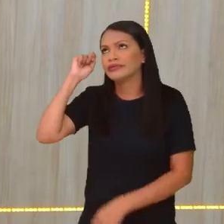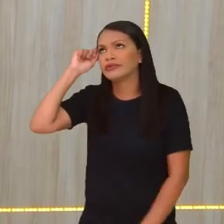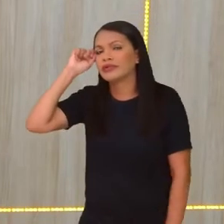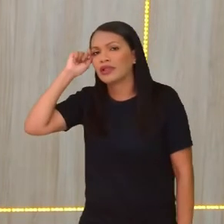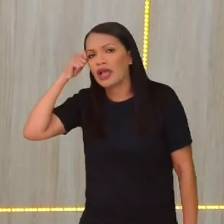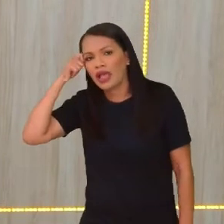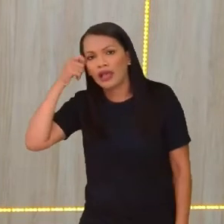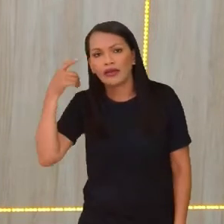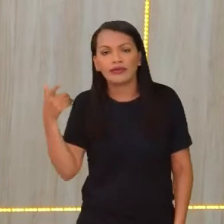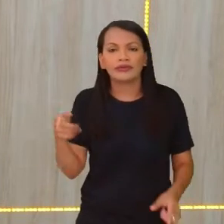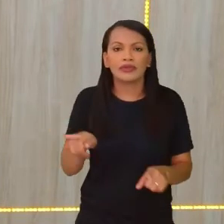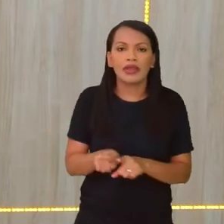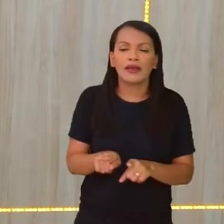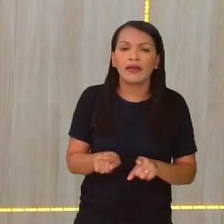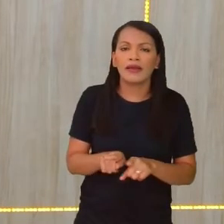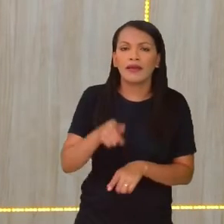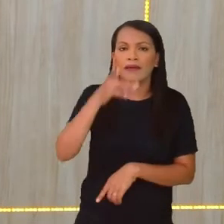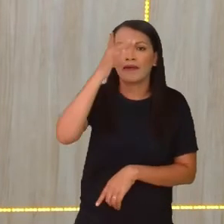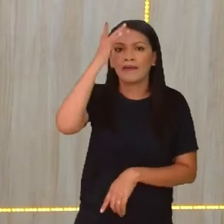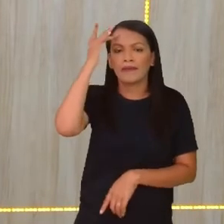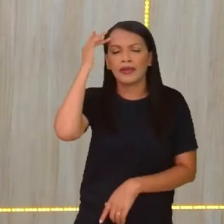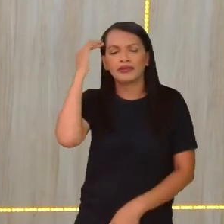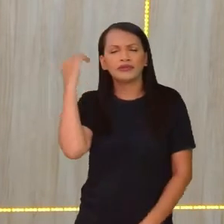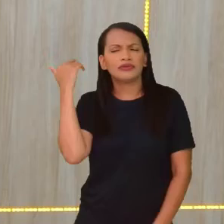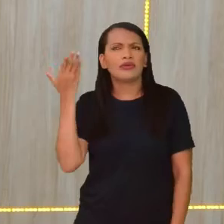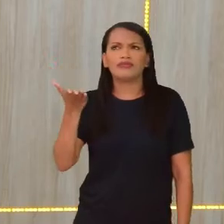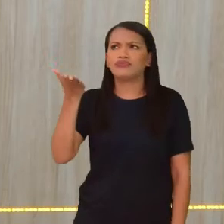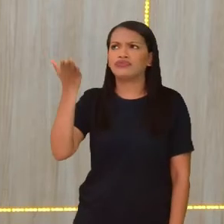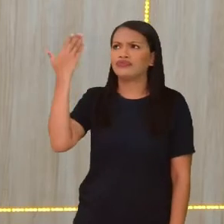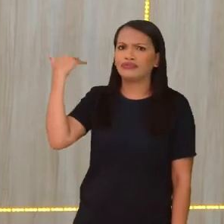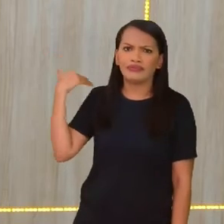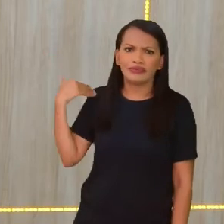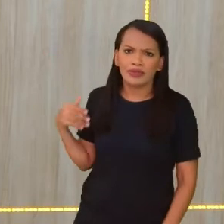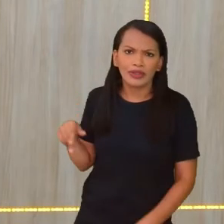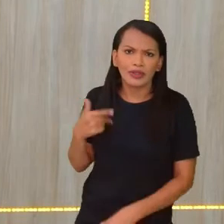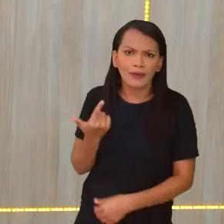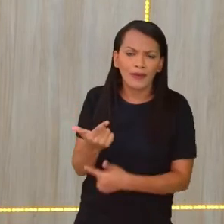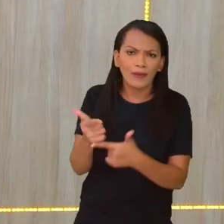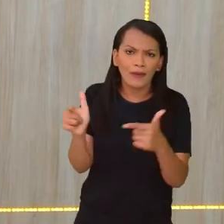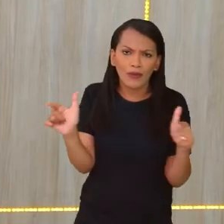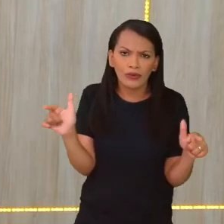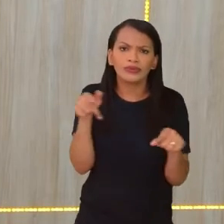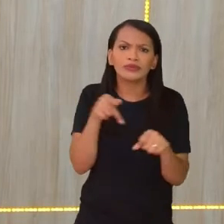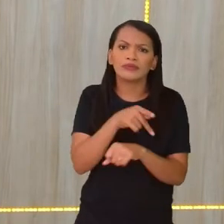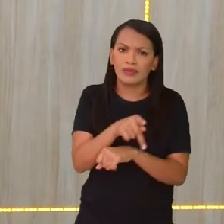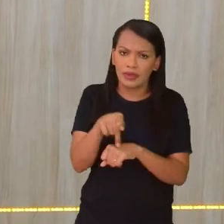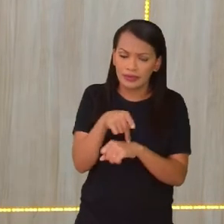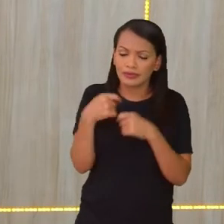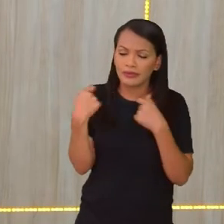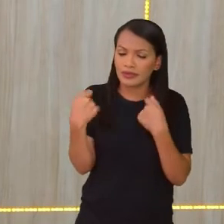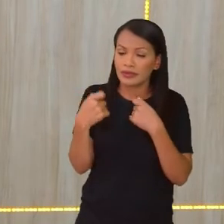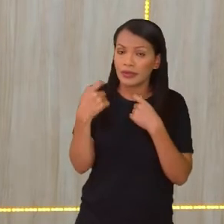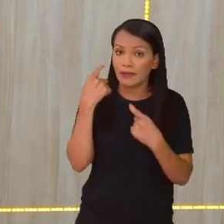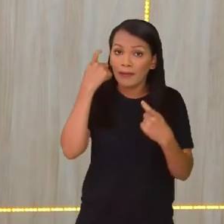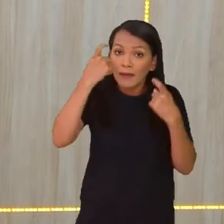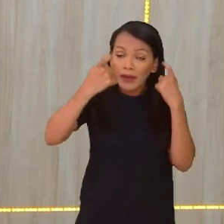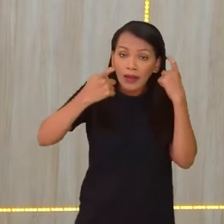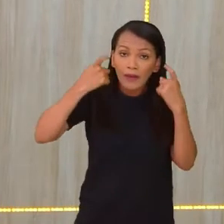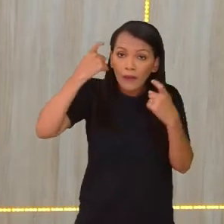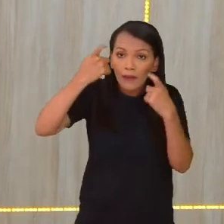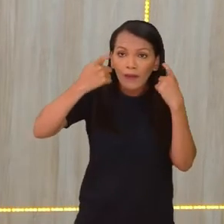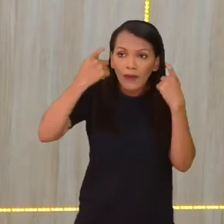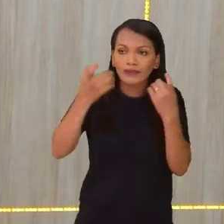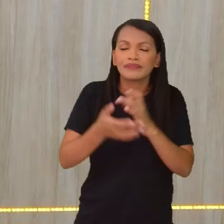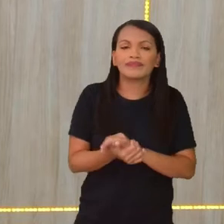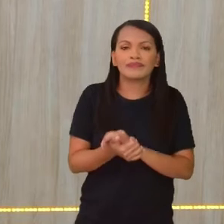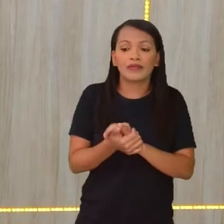e orientais, o habitante no Brasil tem que se preocupar com essa questão. E então,